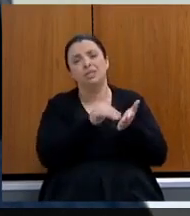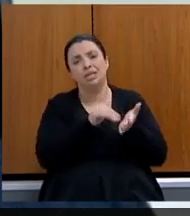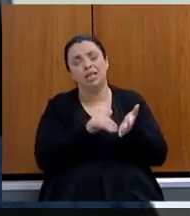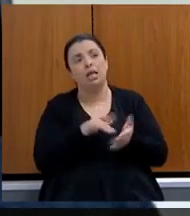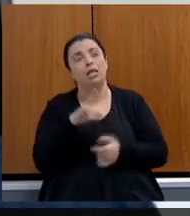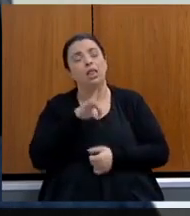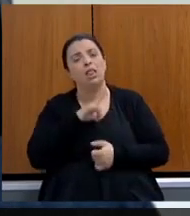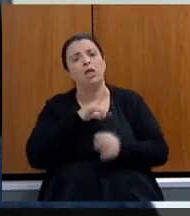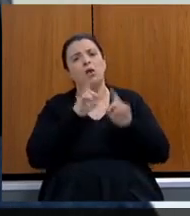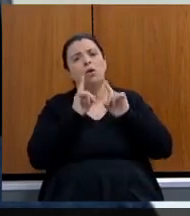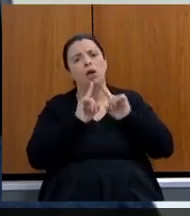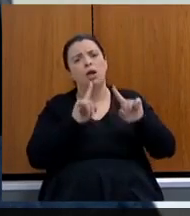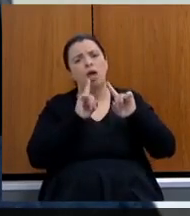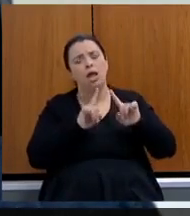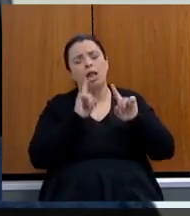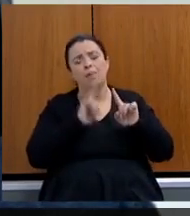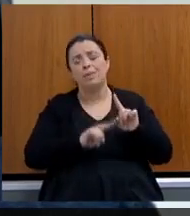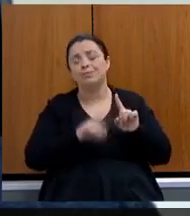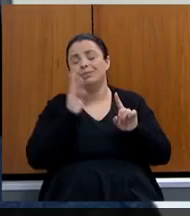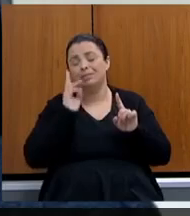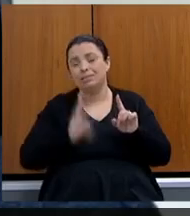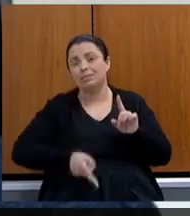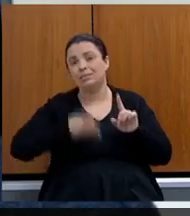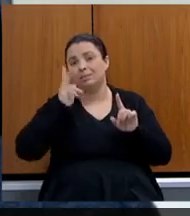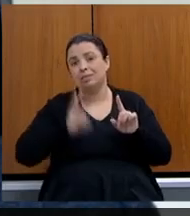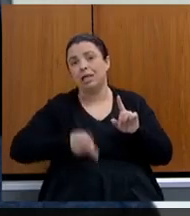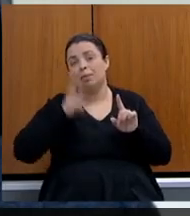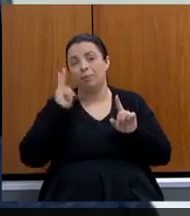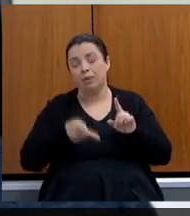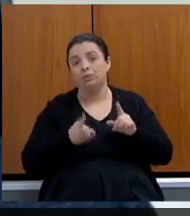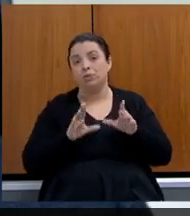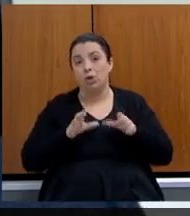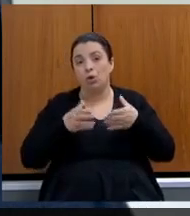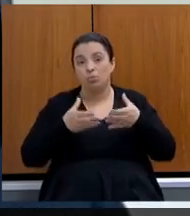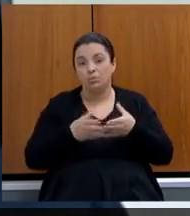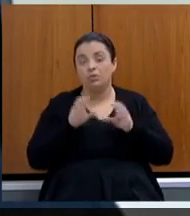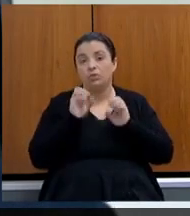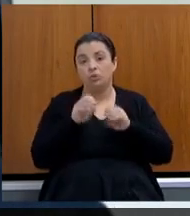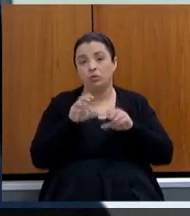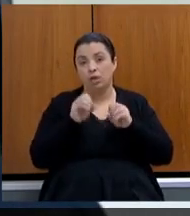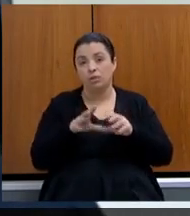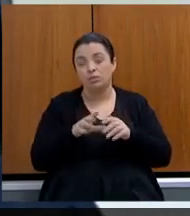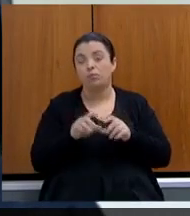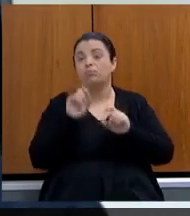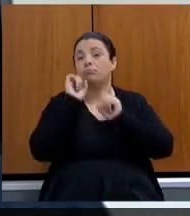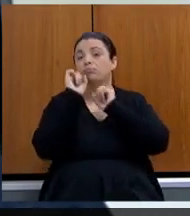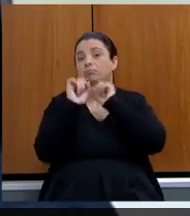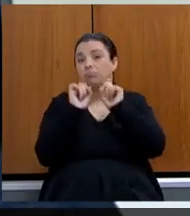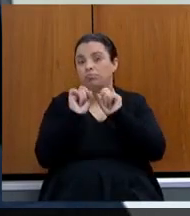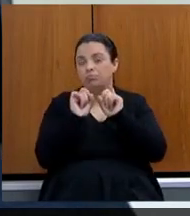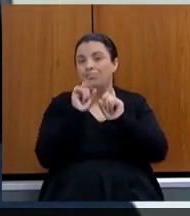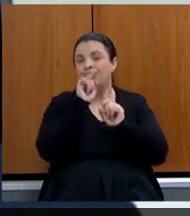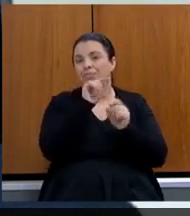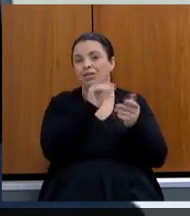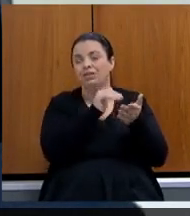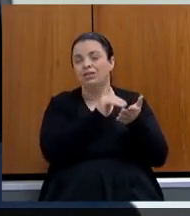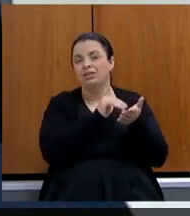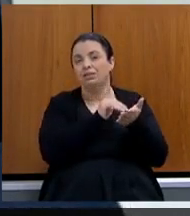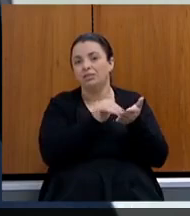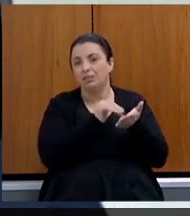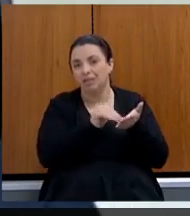reclamação recorrente na causa do cartão aqui a secretária o governo